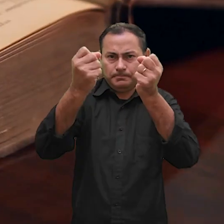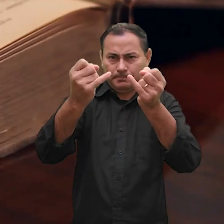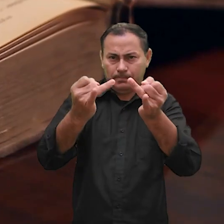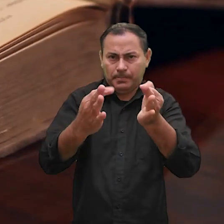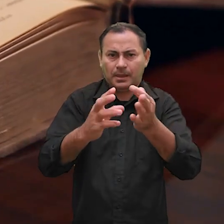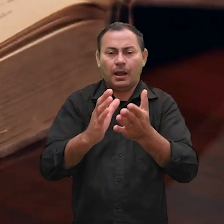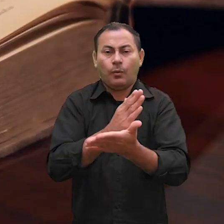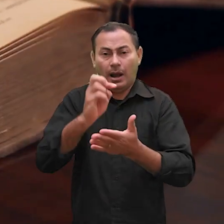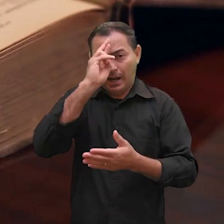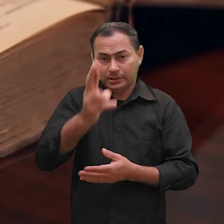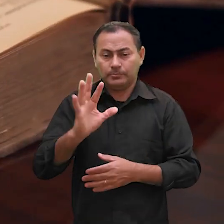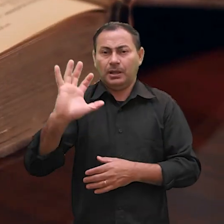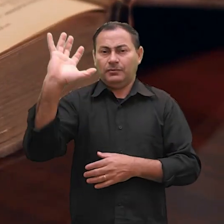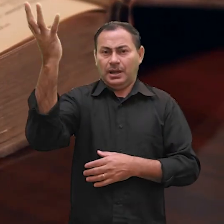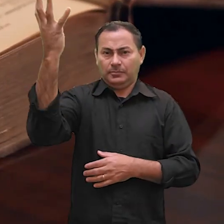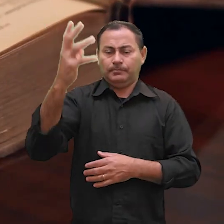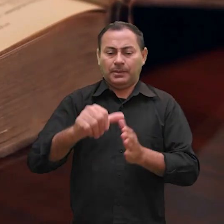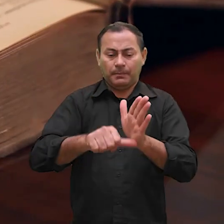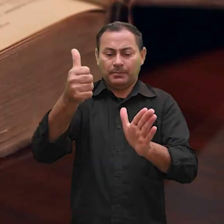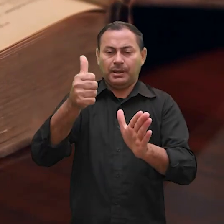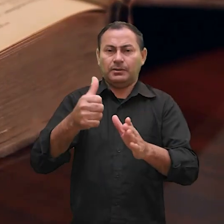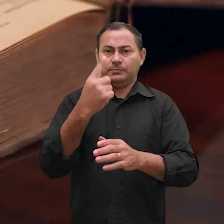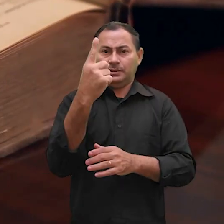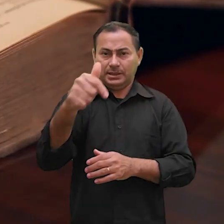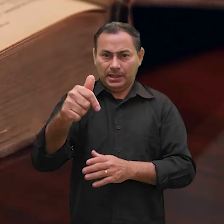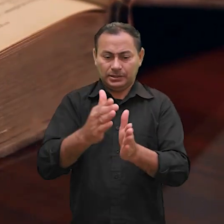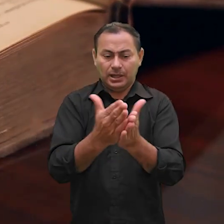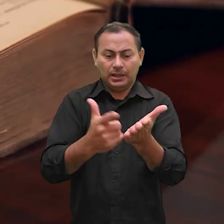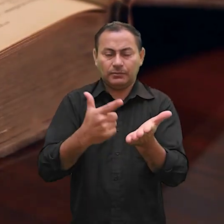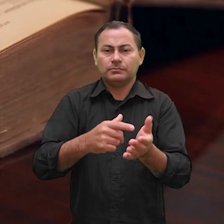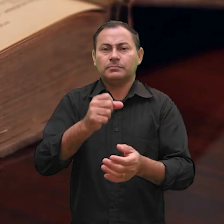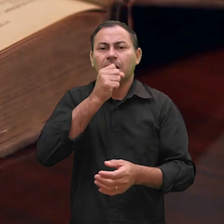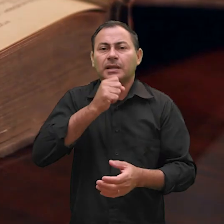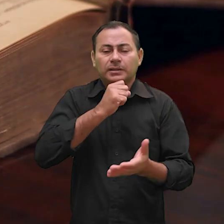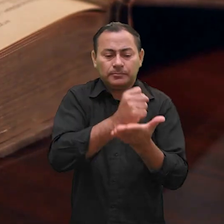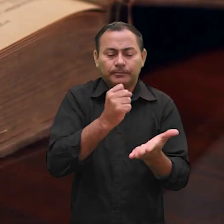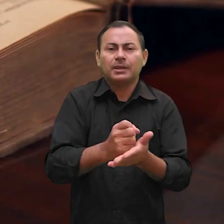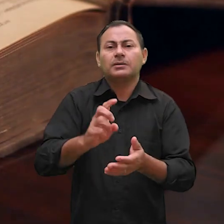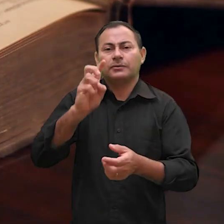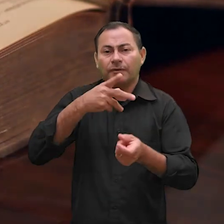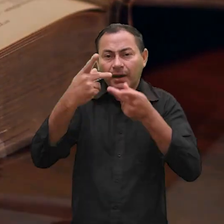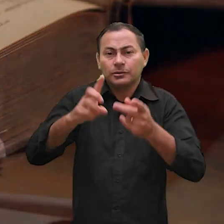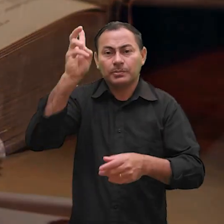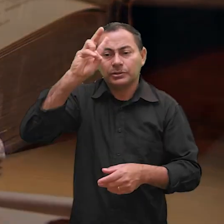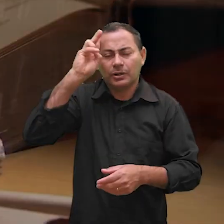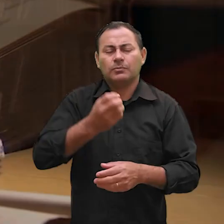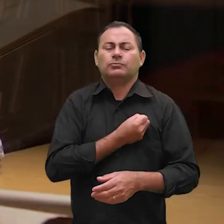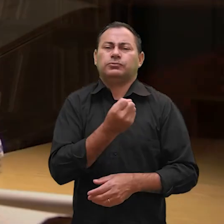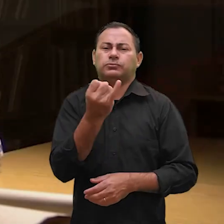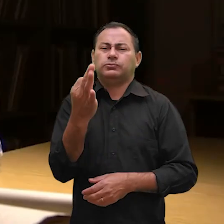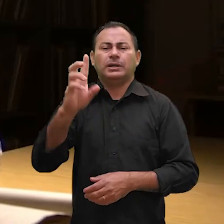admoestações. Há uma razão para o fato de que os primeiros 17 livros do Velho Testamento sejam sobre a história.